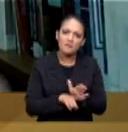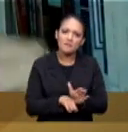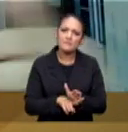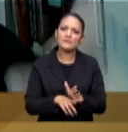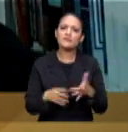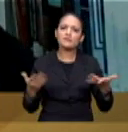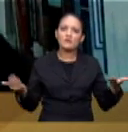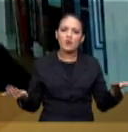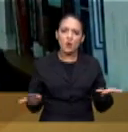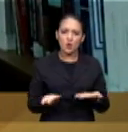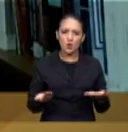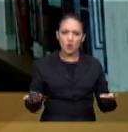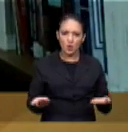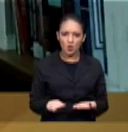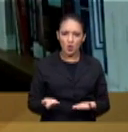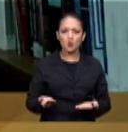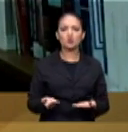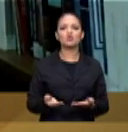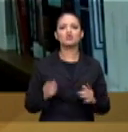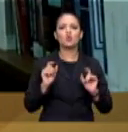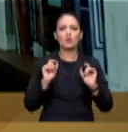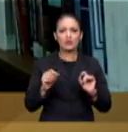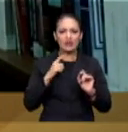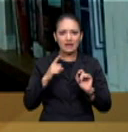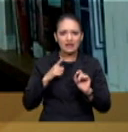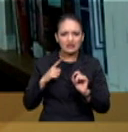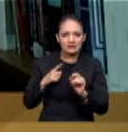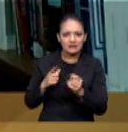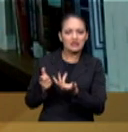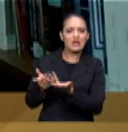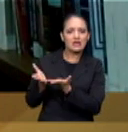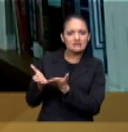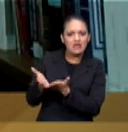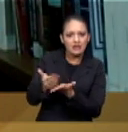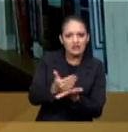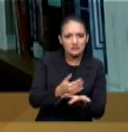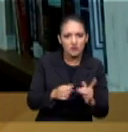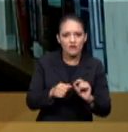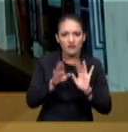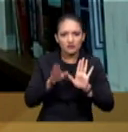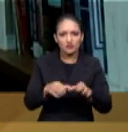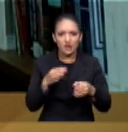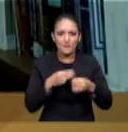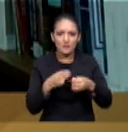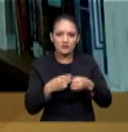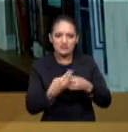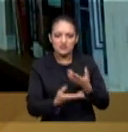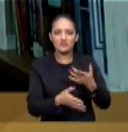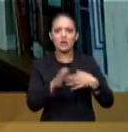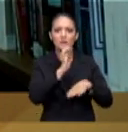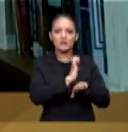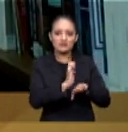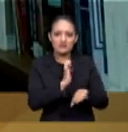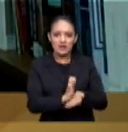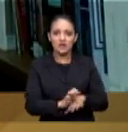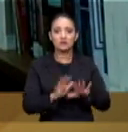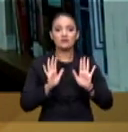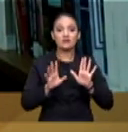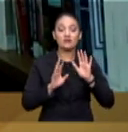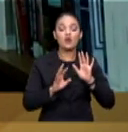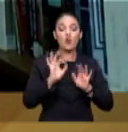hoje objeto dessas retenções que são feitas já há muito tempo pelos municípios e pelos estados. Representam, apesar